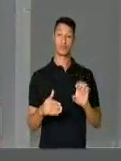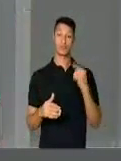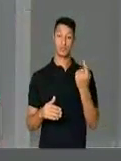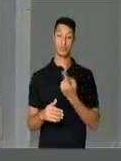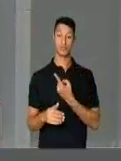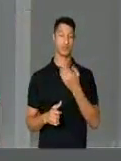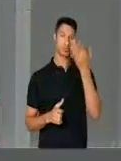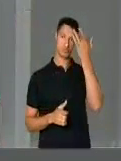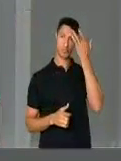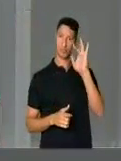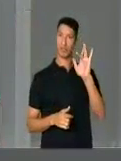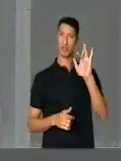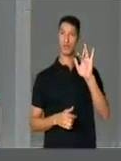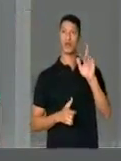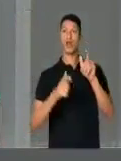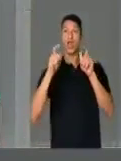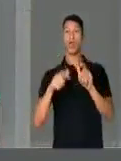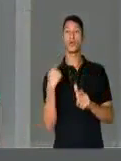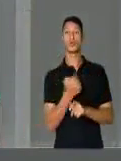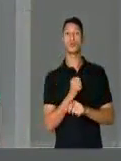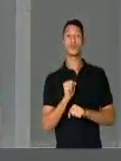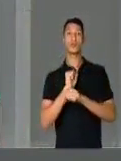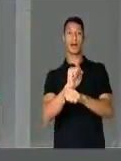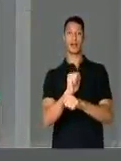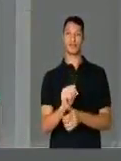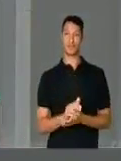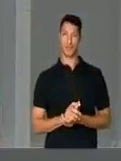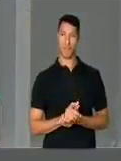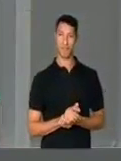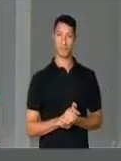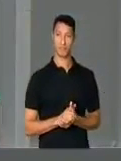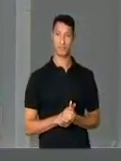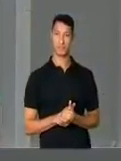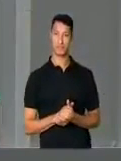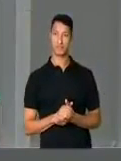E nós não sabemos onde vamos parar.